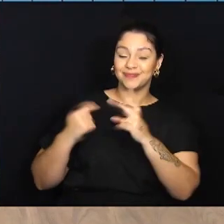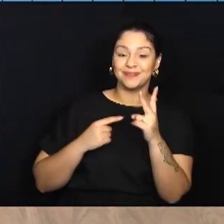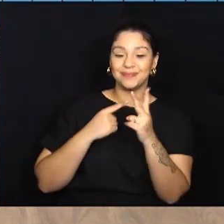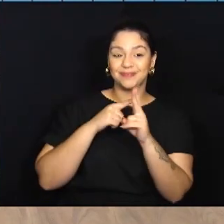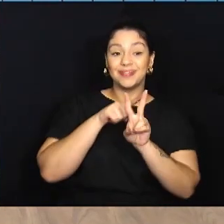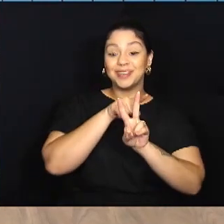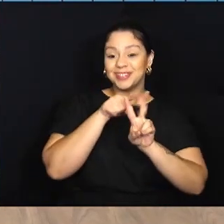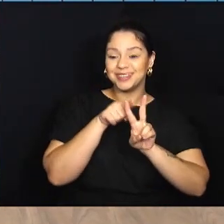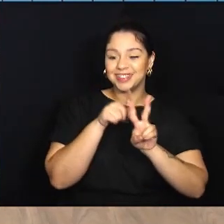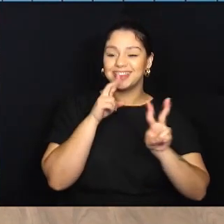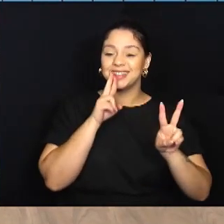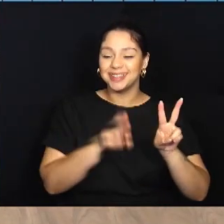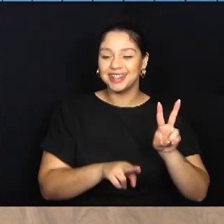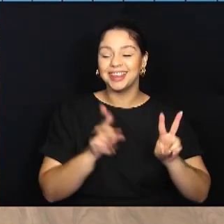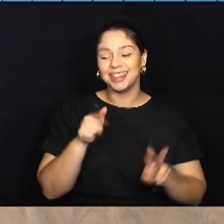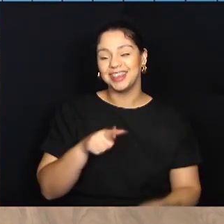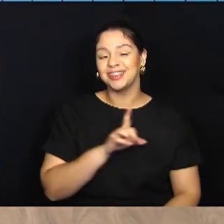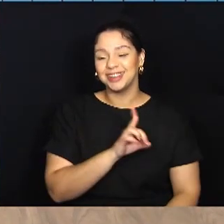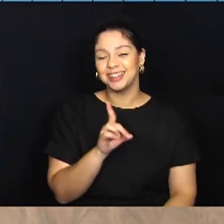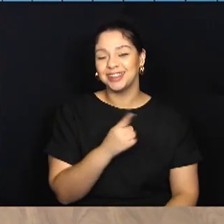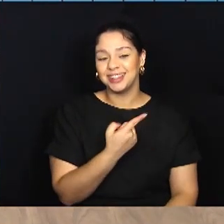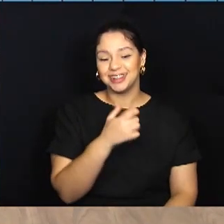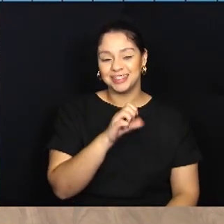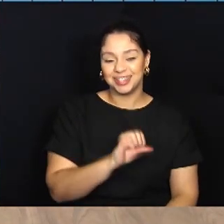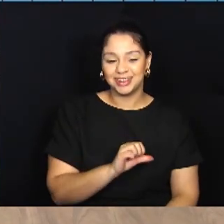responder. 19 é o nosso DDD,